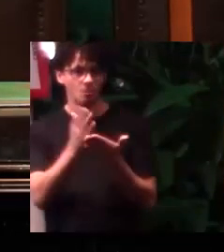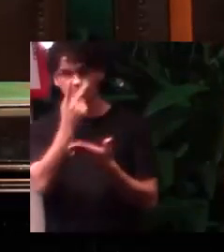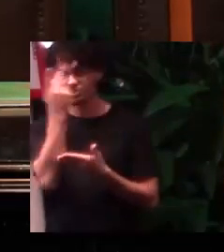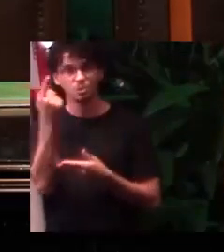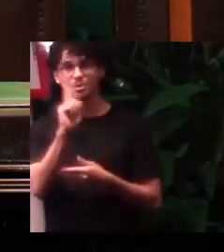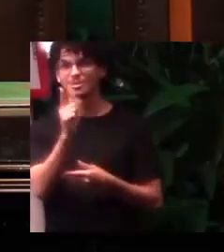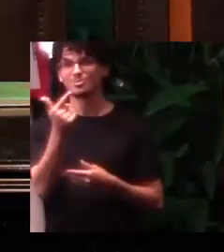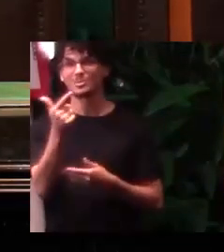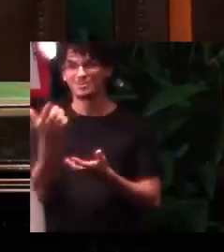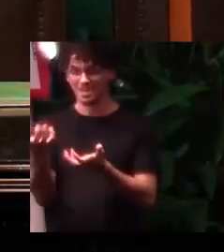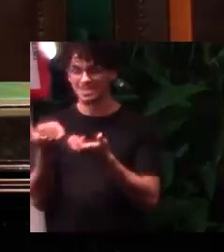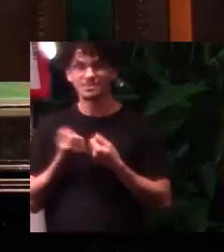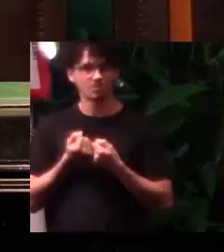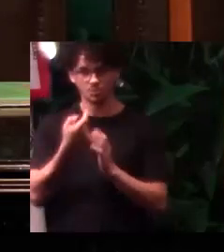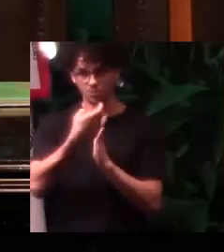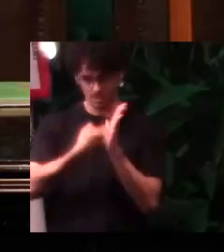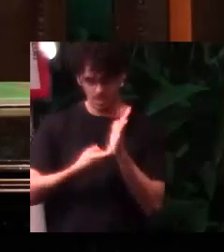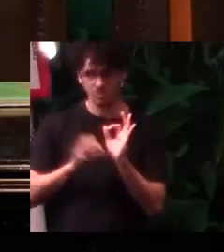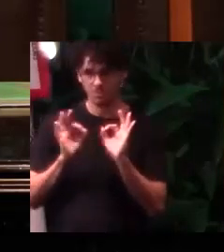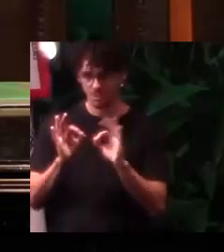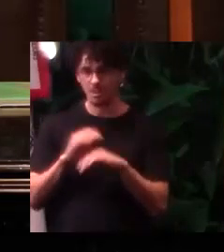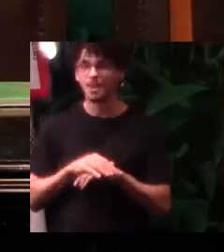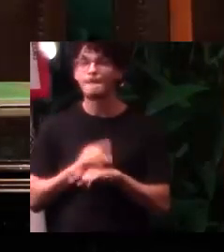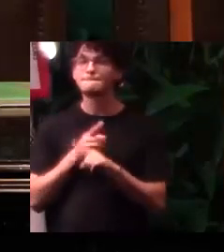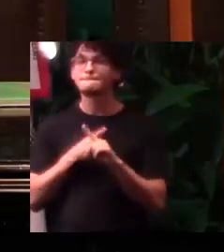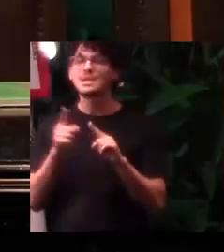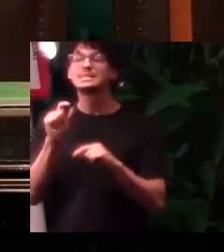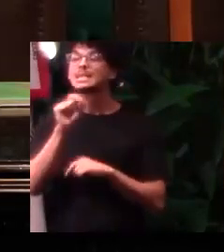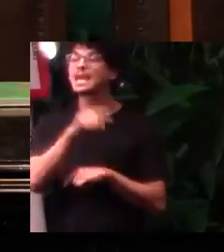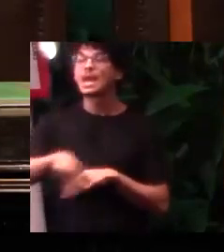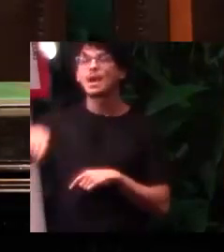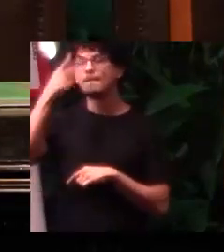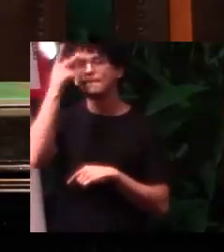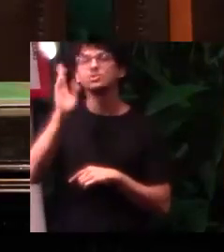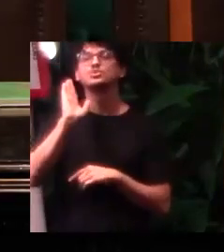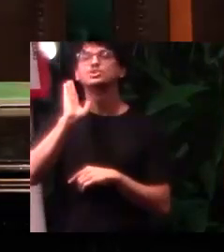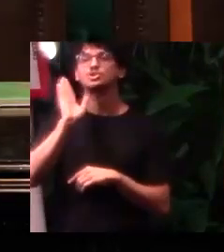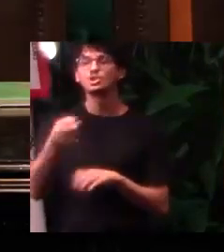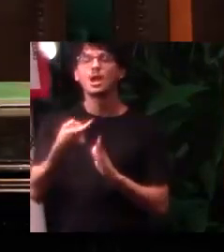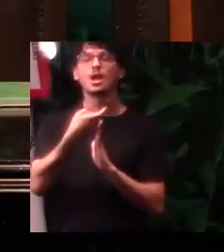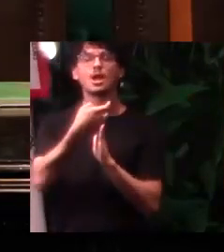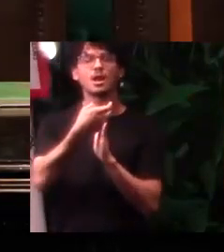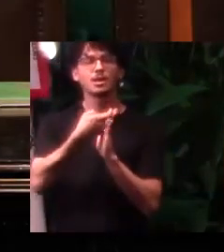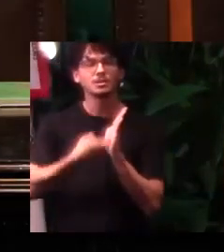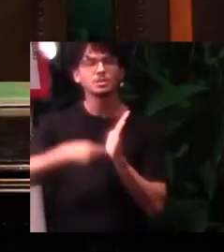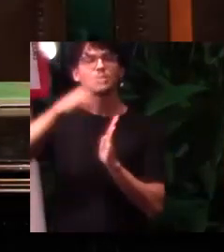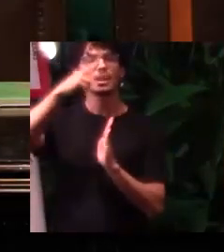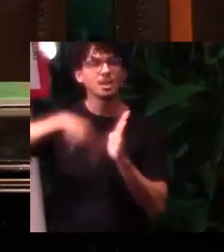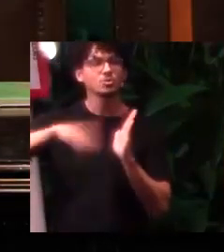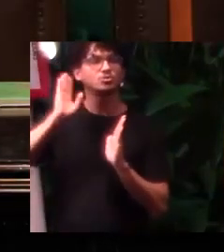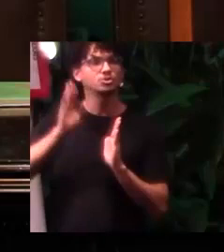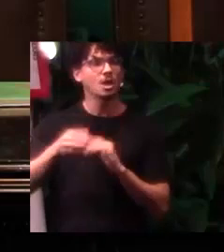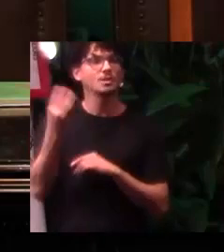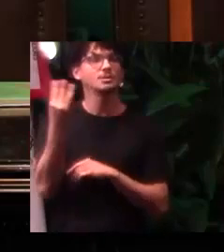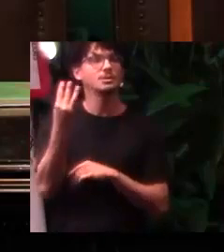não receberam esses textos pela mesma via, mas quem aqui já leu a terceira margem do rio?